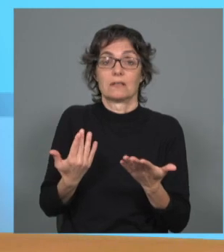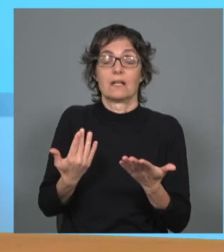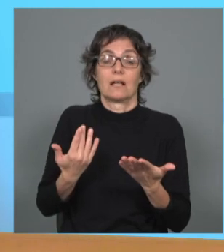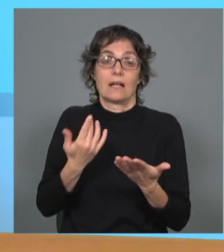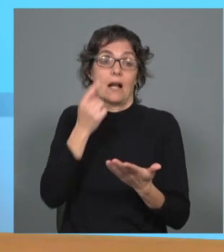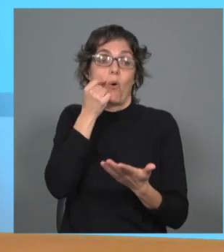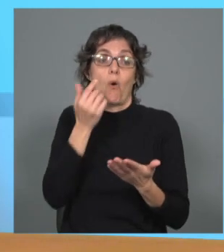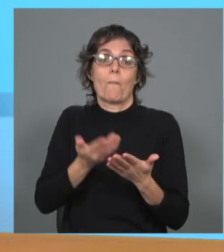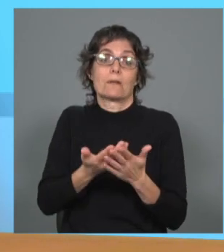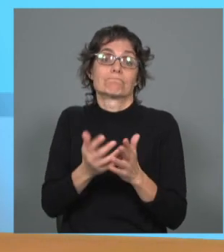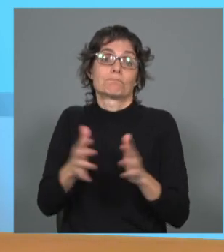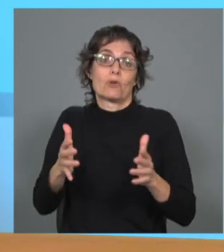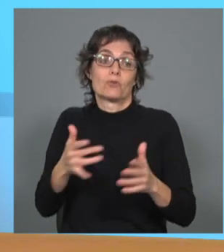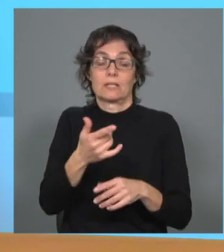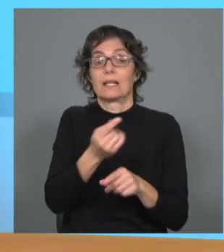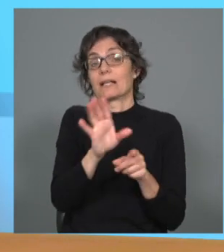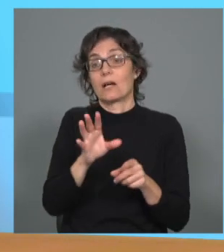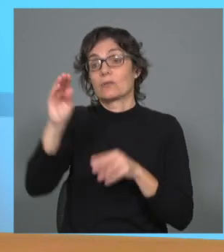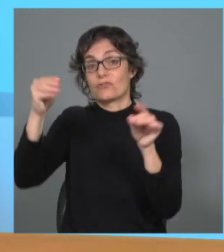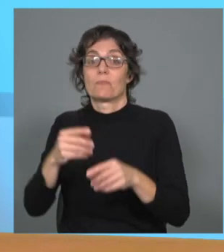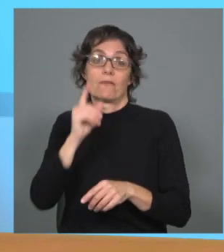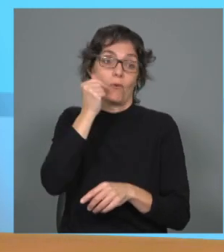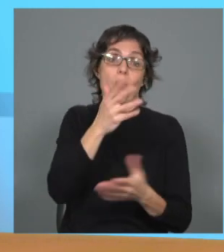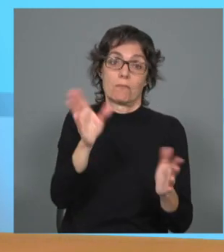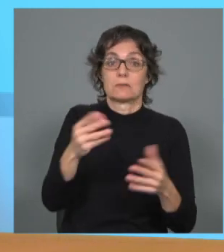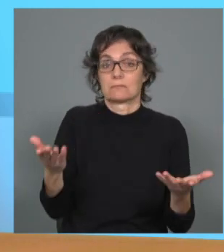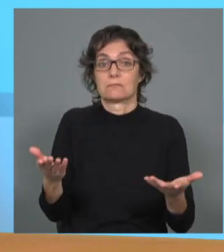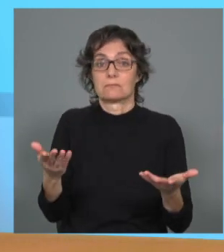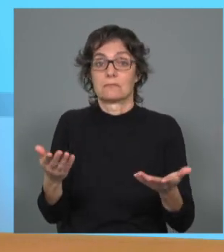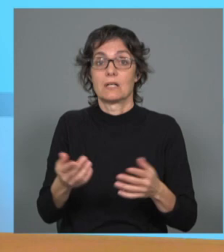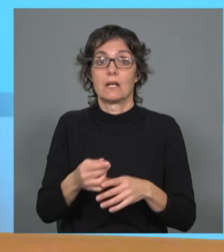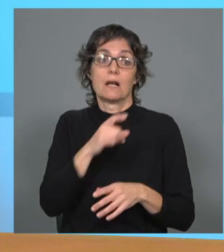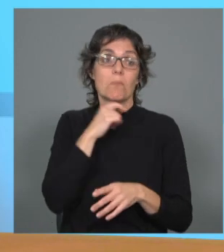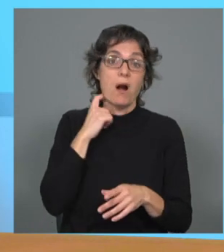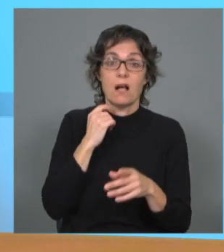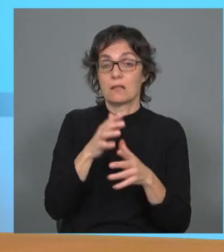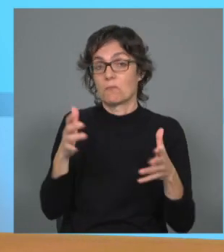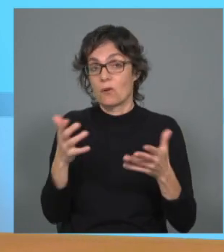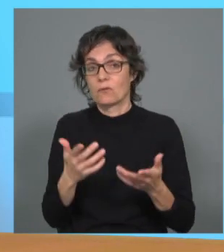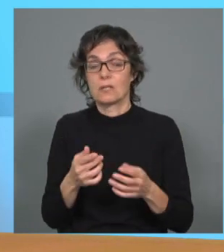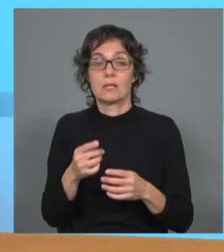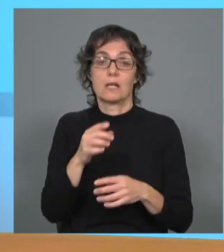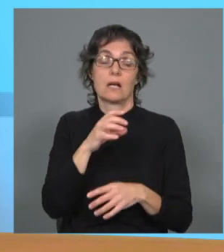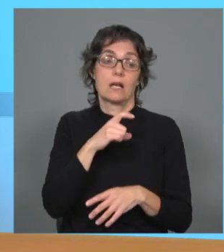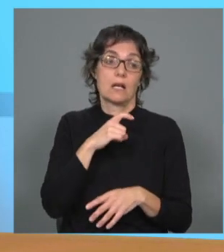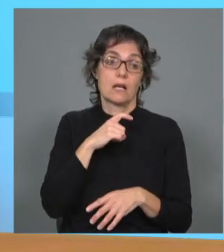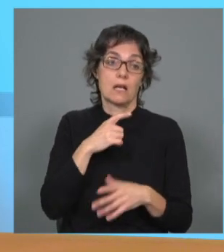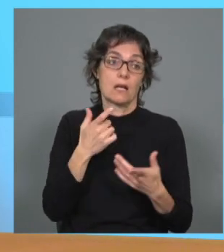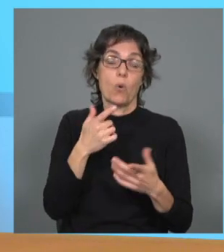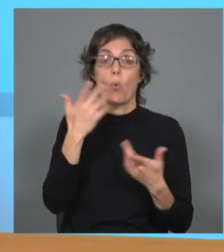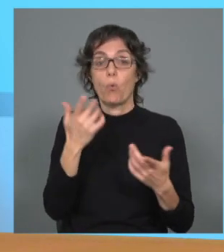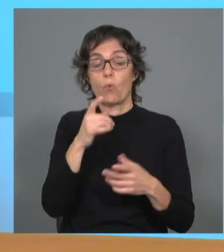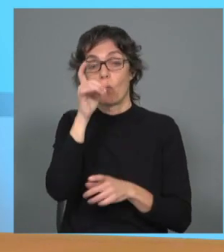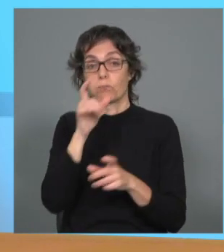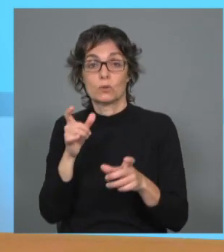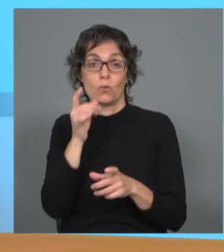masculina, sente-se melhor a trabalhar com homens habitualmente padres, e quando não são padres, são leigos com